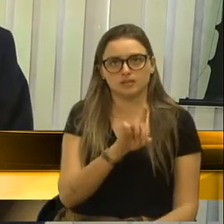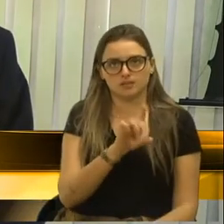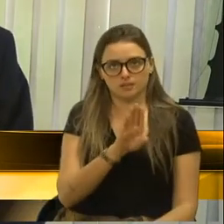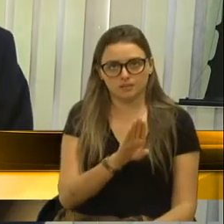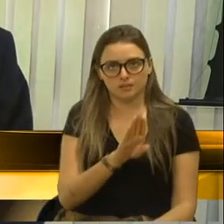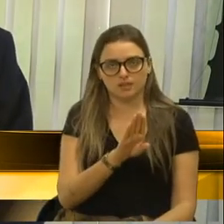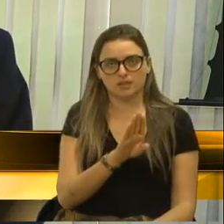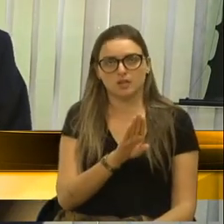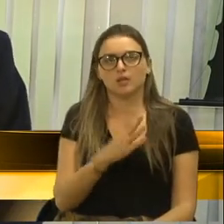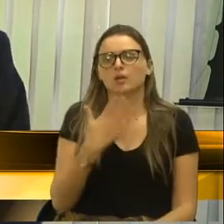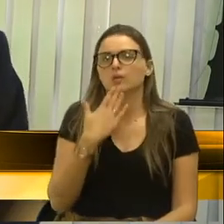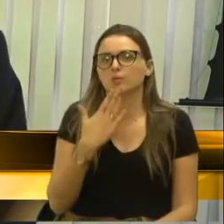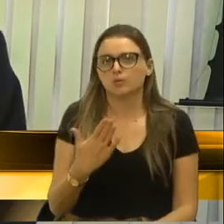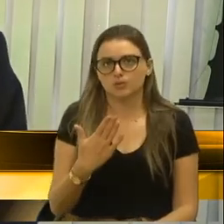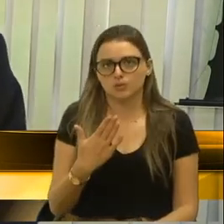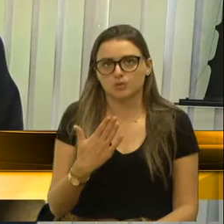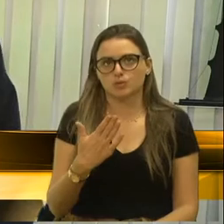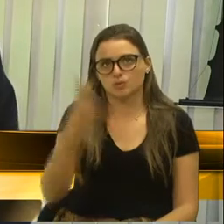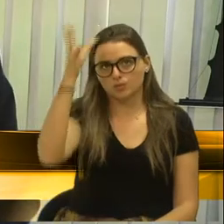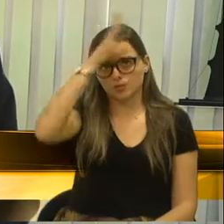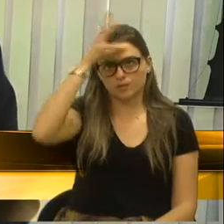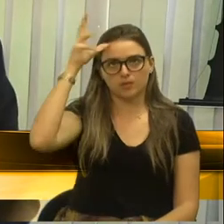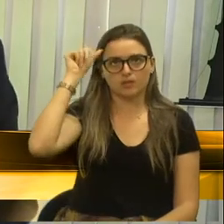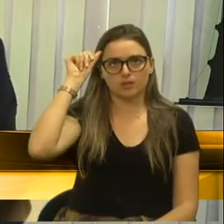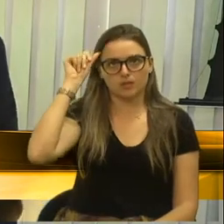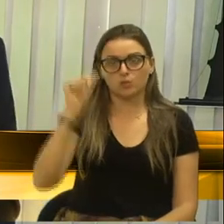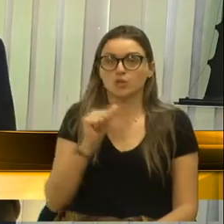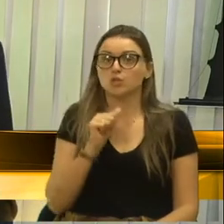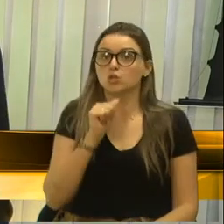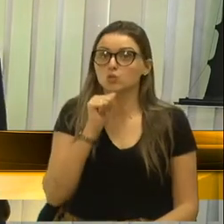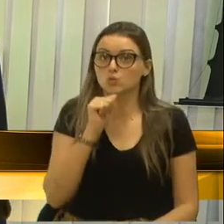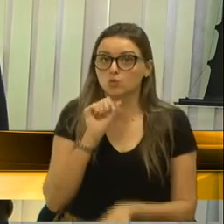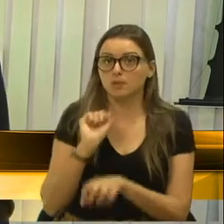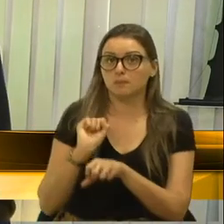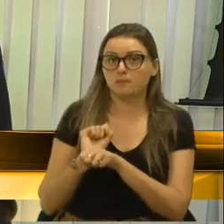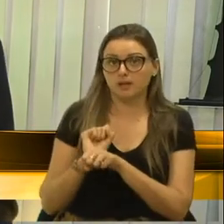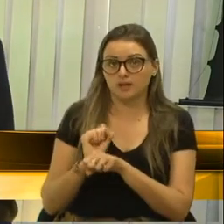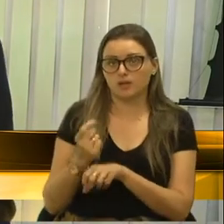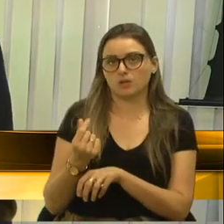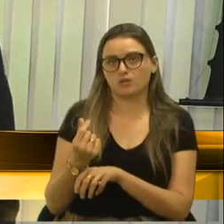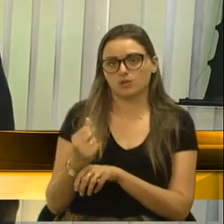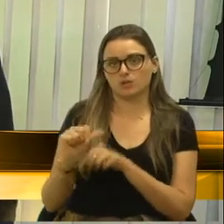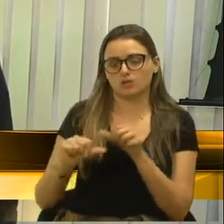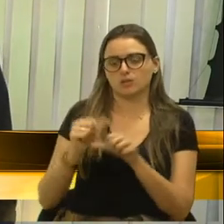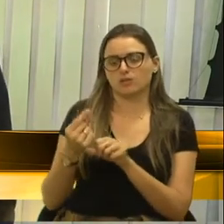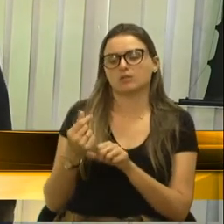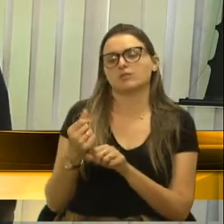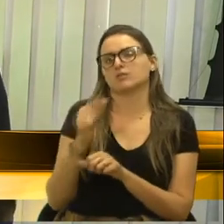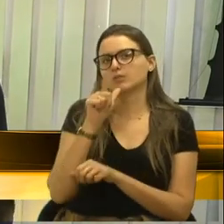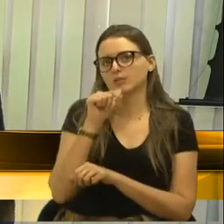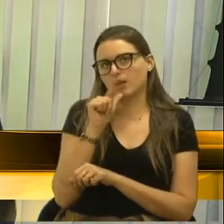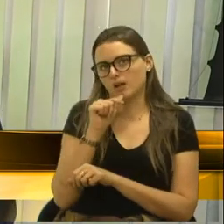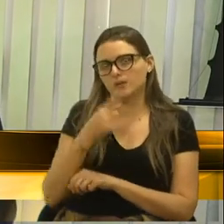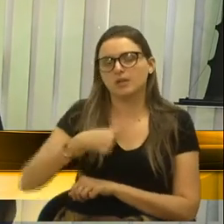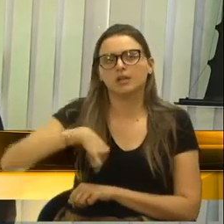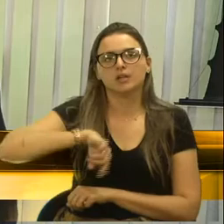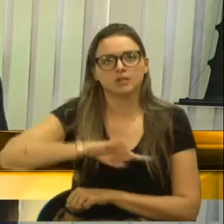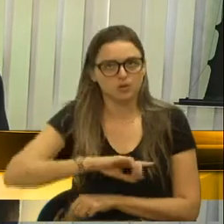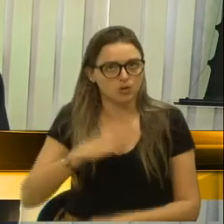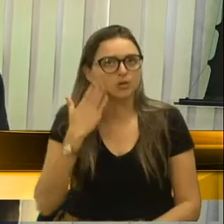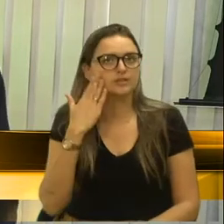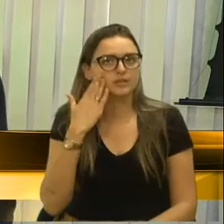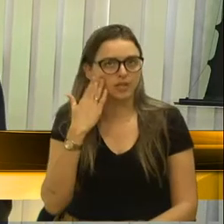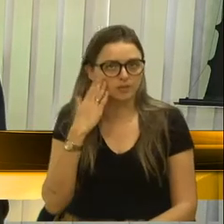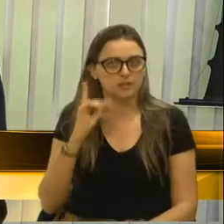a solicitação para que o Poder Público suspenda temporariamente este reajuste. Nós sabemos que o reajuste tem